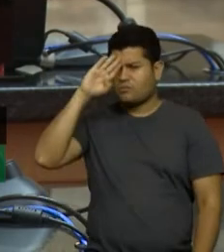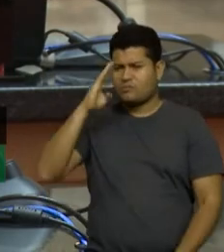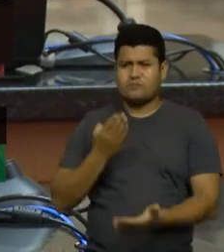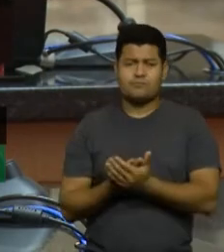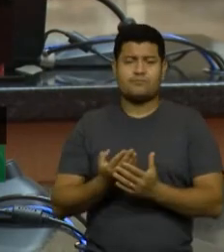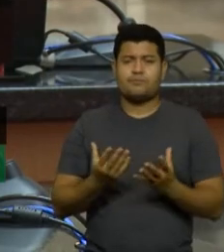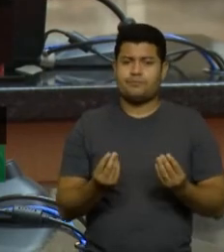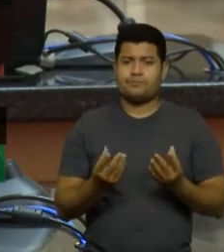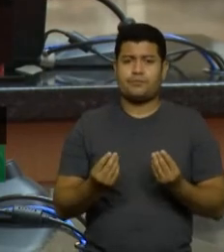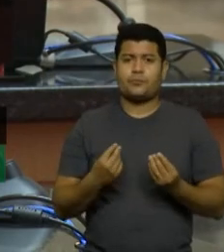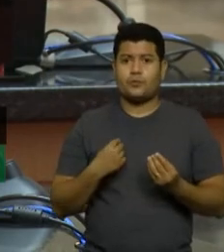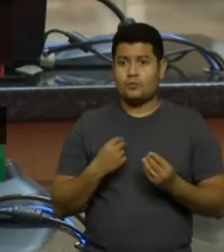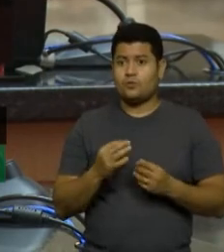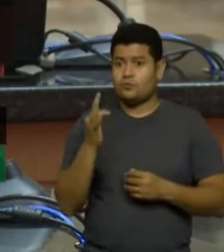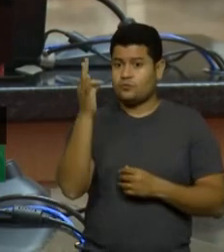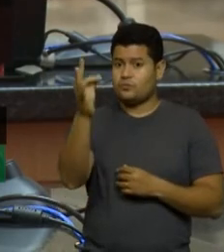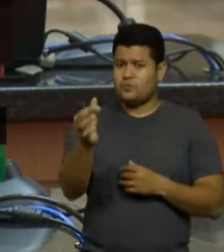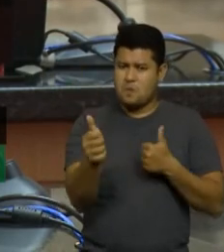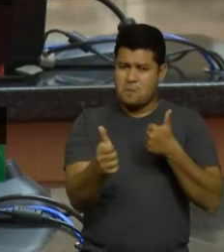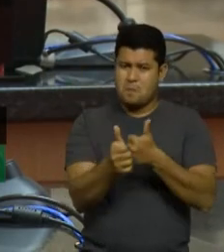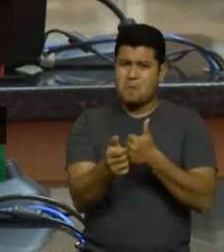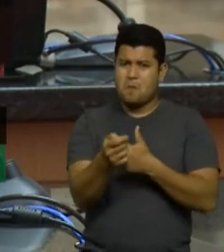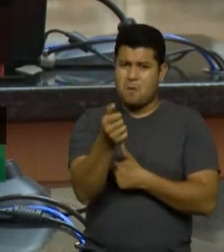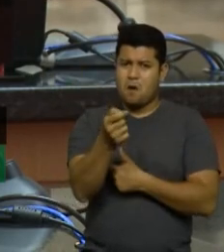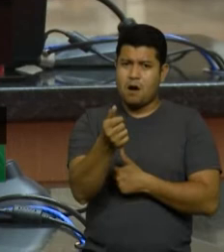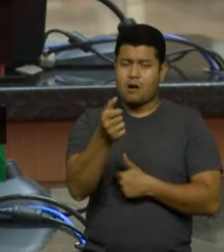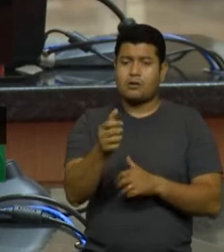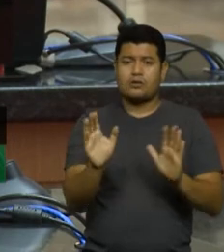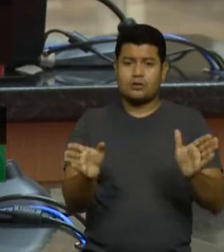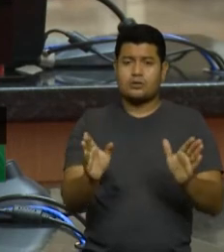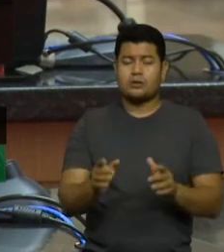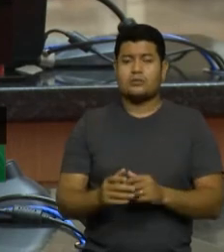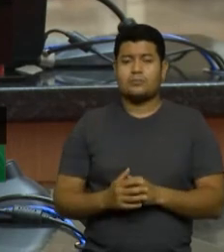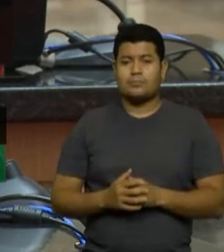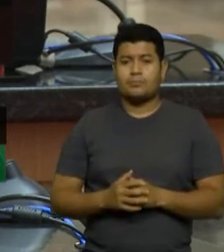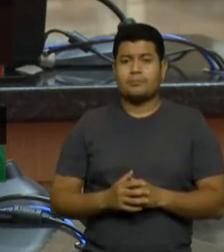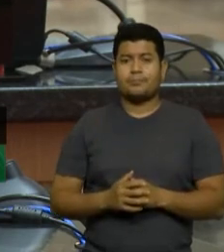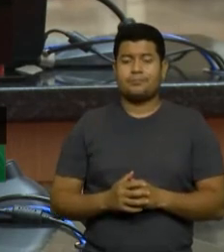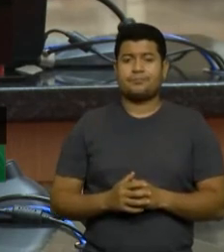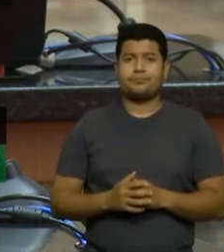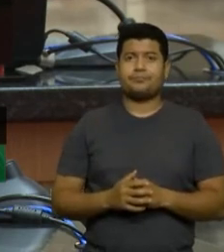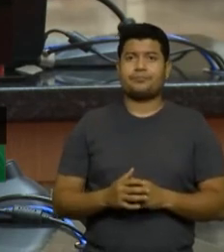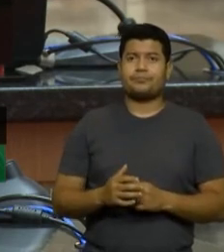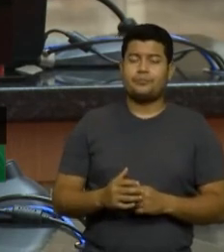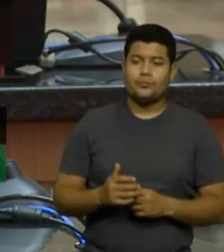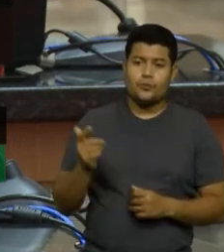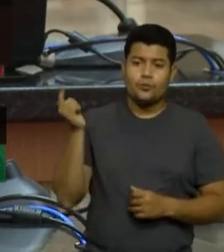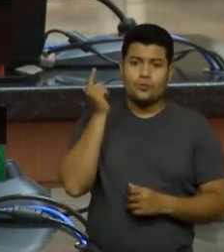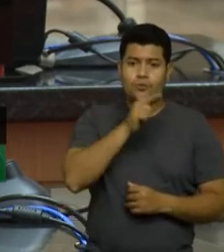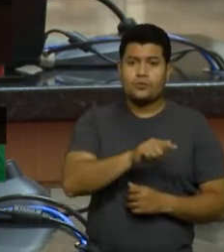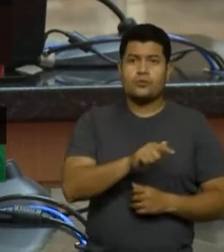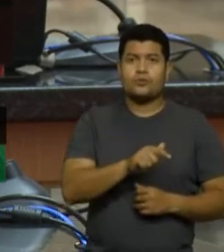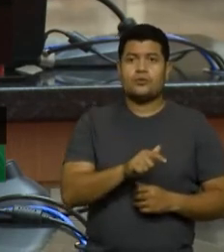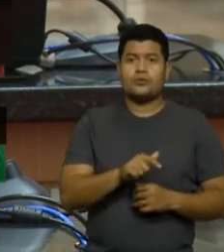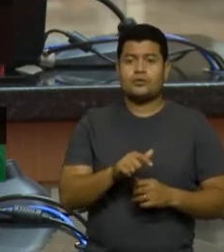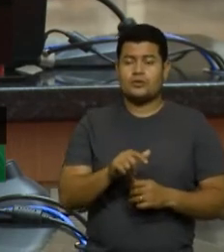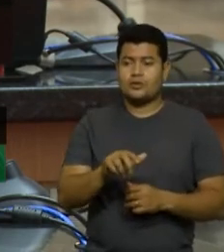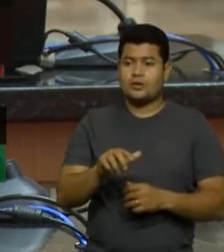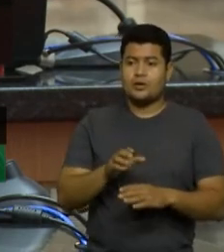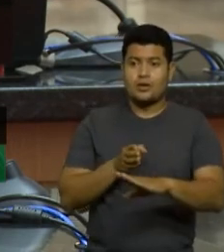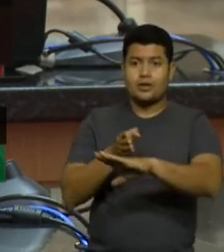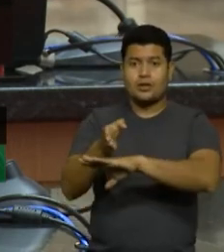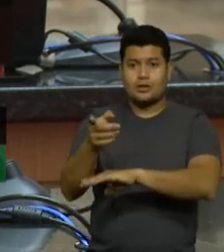dentro em breve deve levar lá um anúncio de um